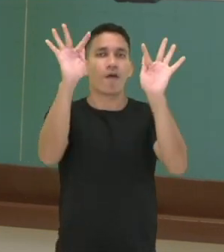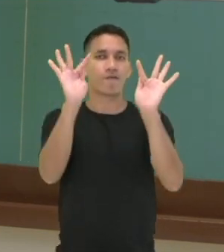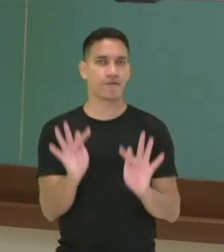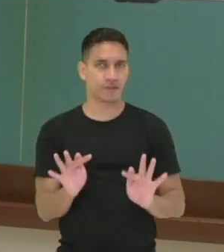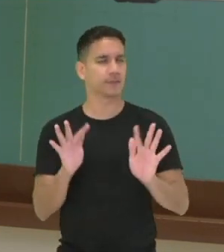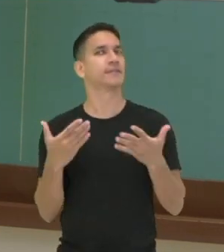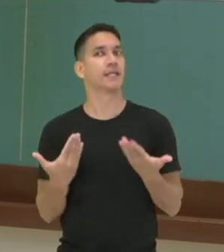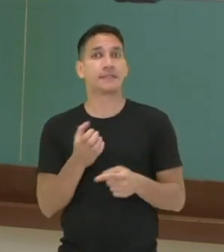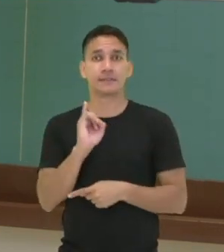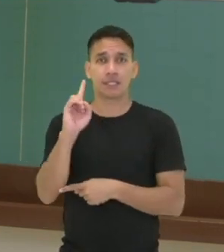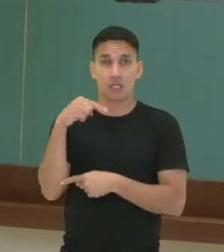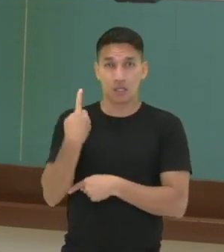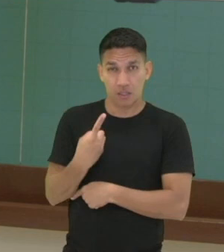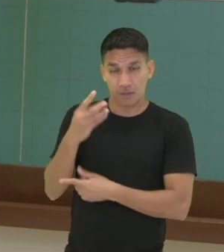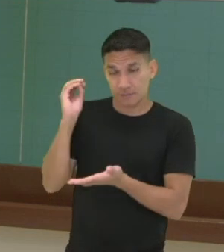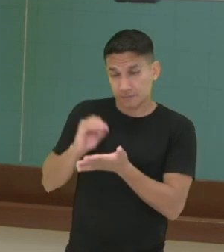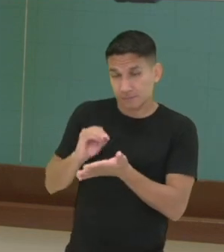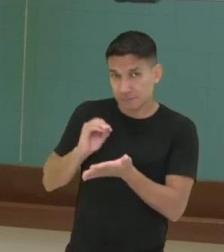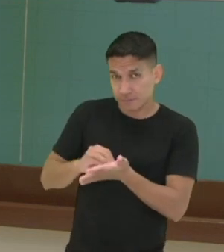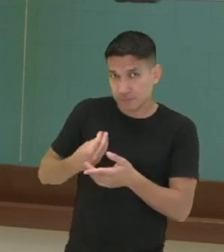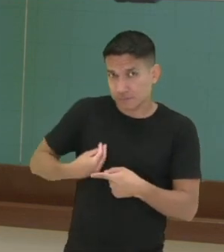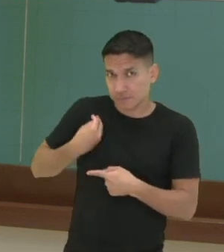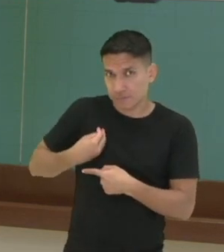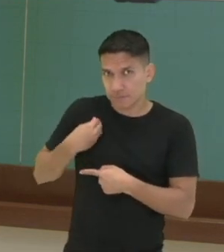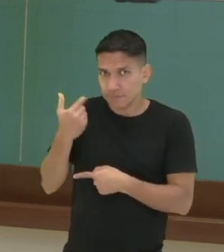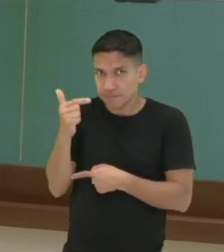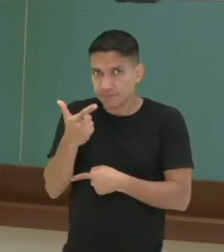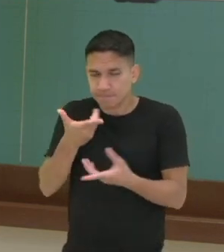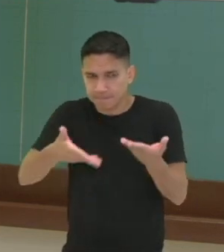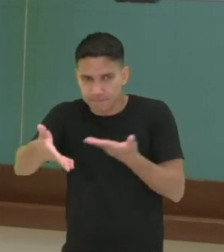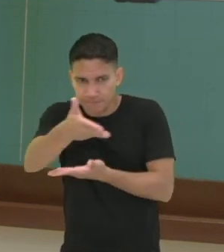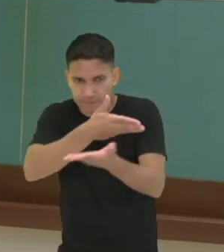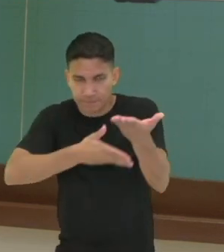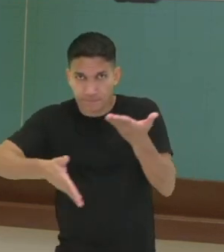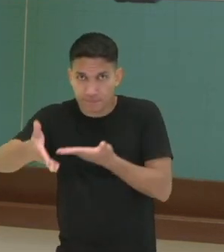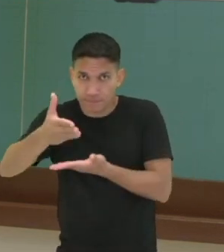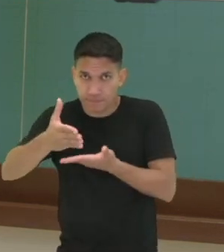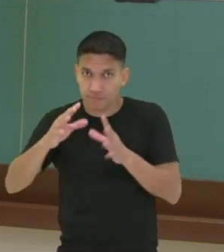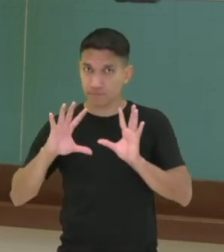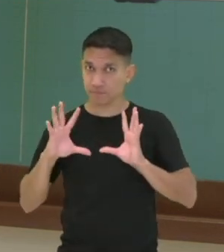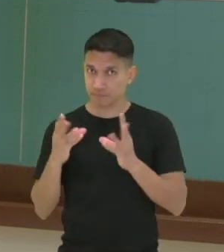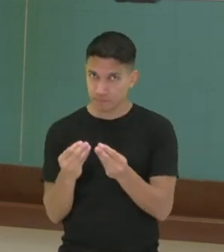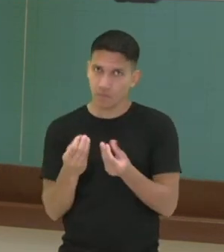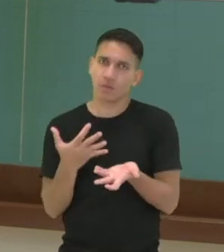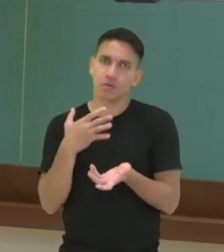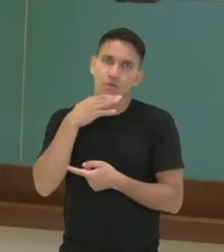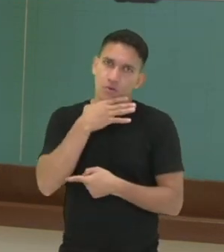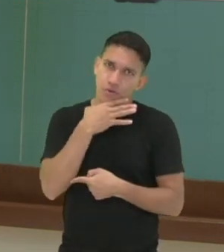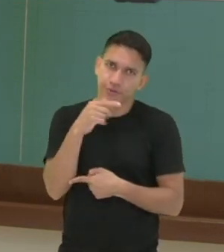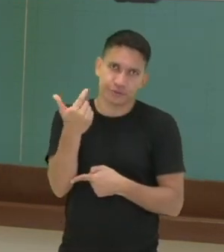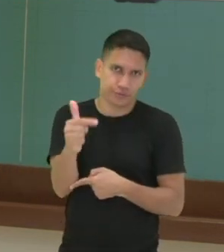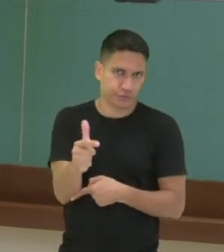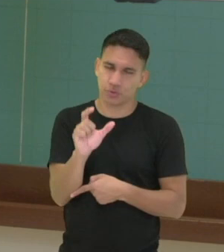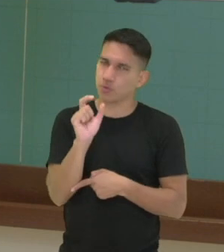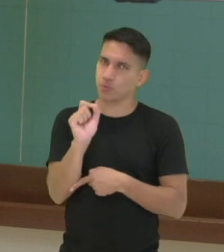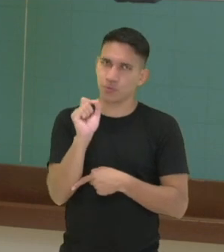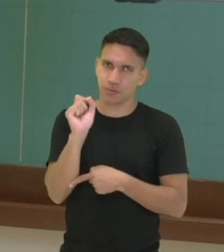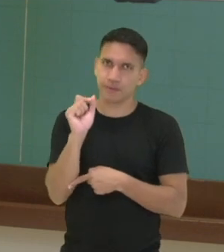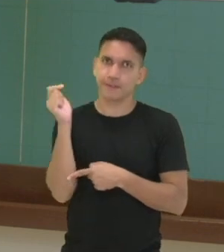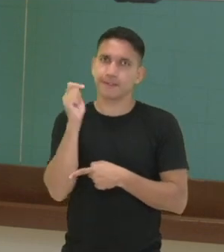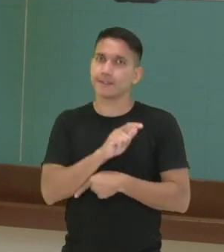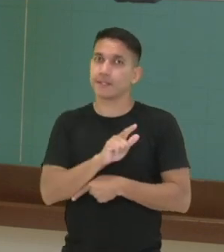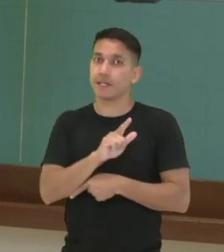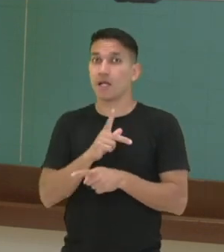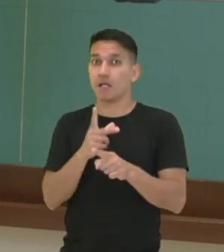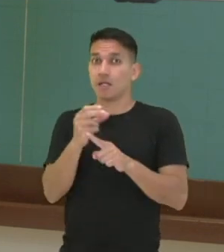nos realizamos ali na vida coletiva, na vida em comum, obviamente não conseguimos alcançar